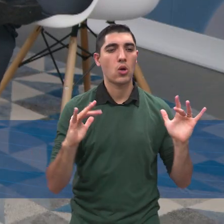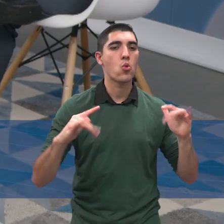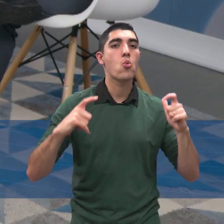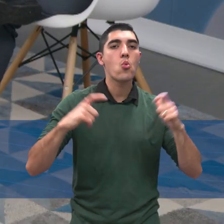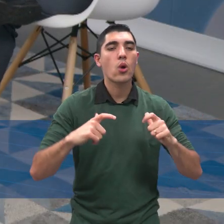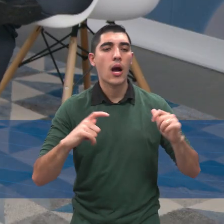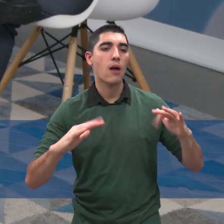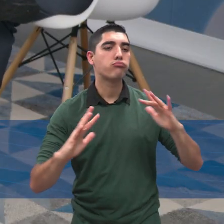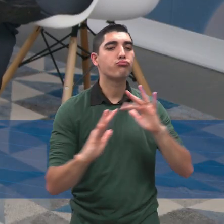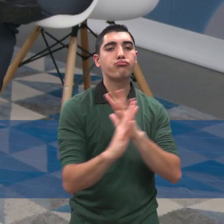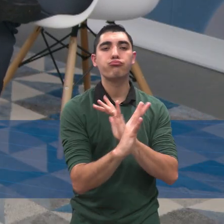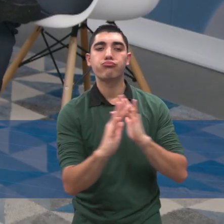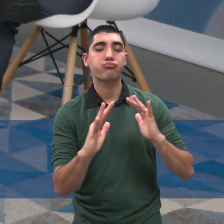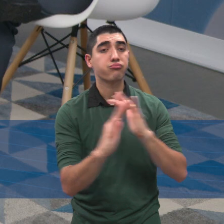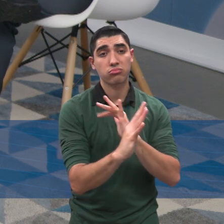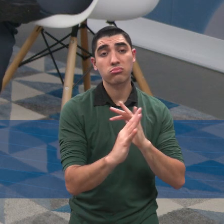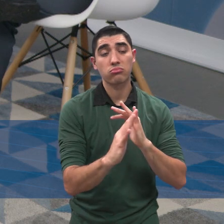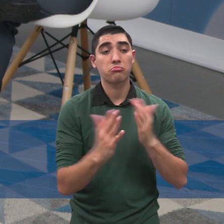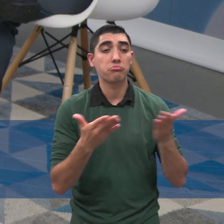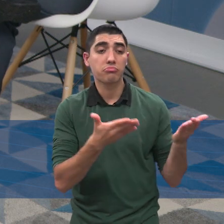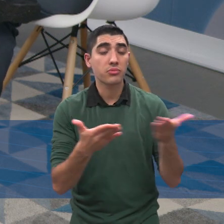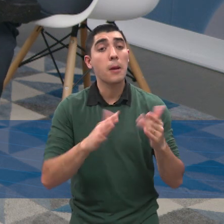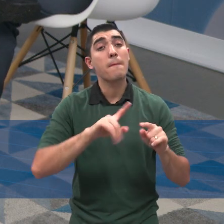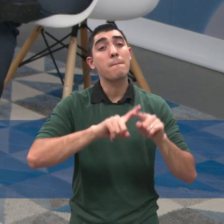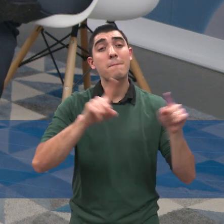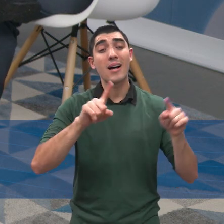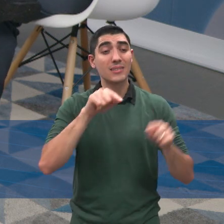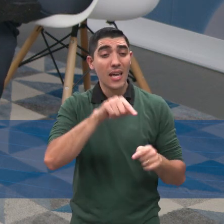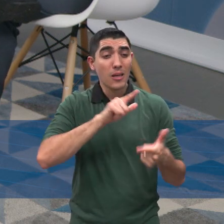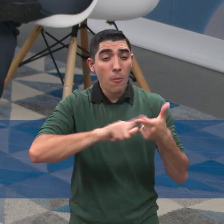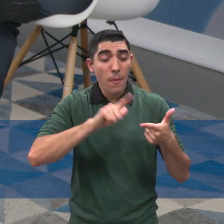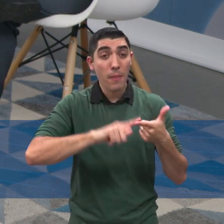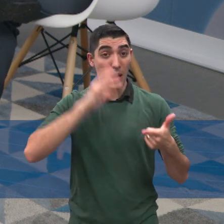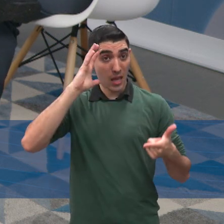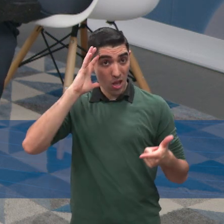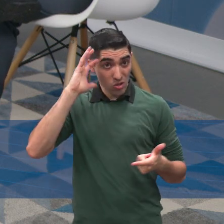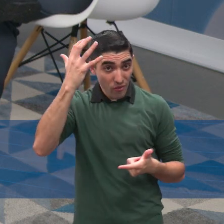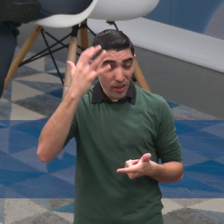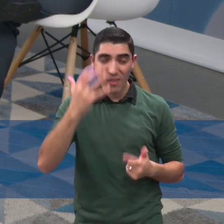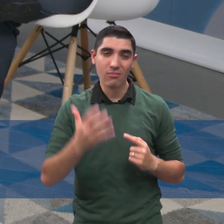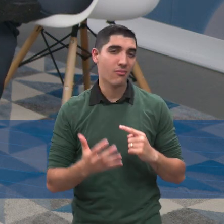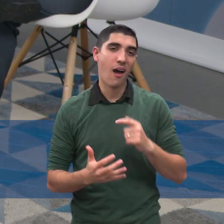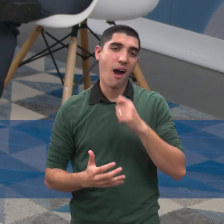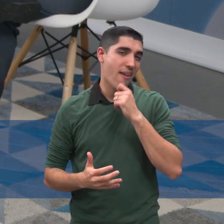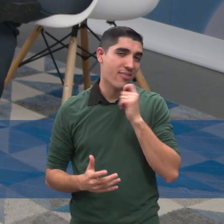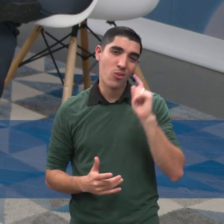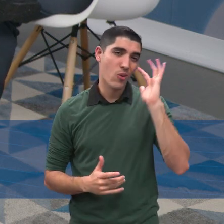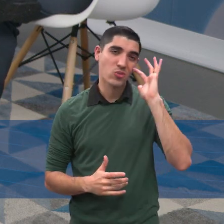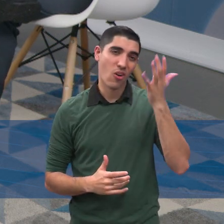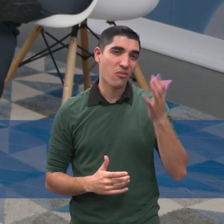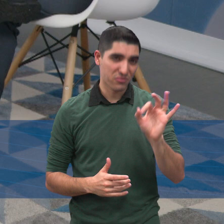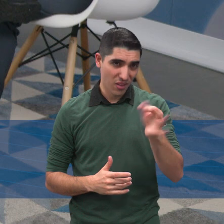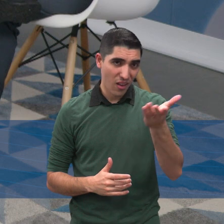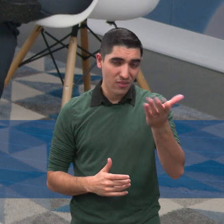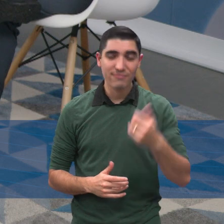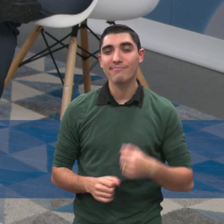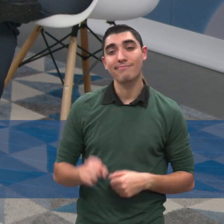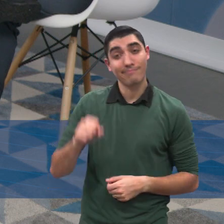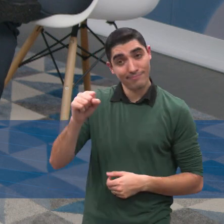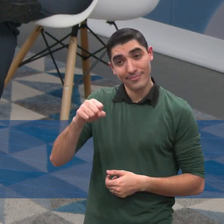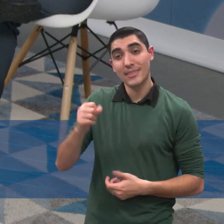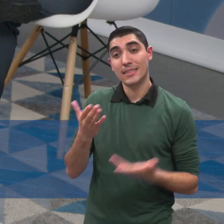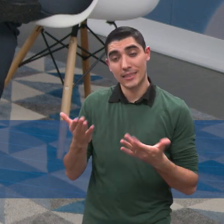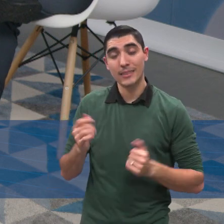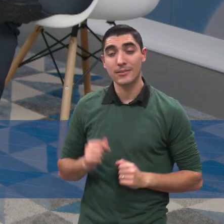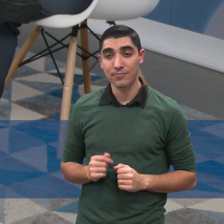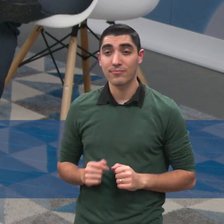você maquiar ali o problema, né? Porque não traz solução, pelo menos a médio e longo prazo, né? Sim, então, essa